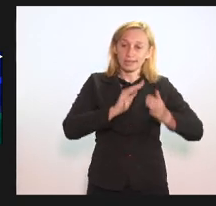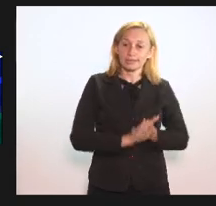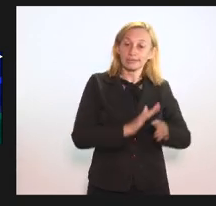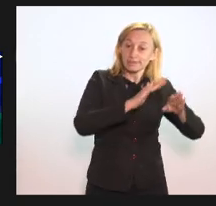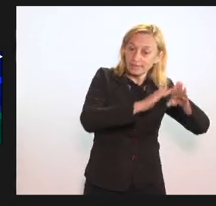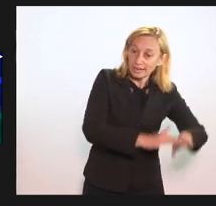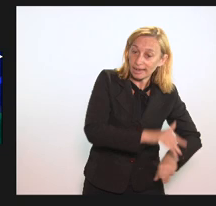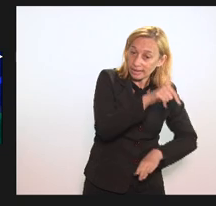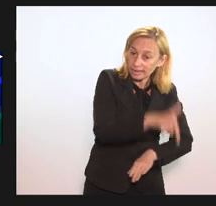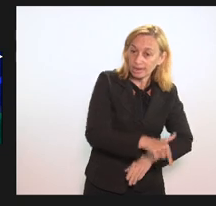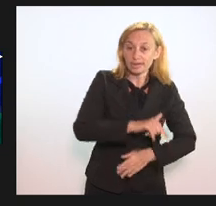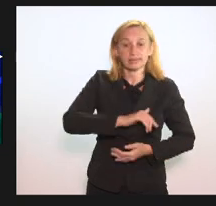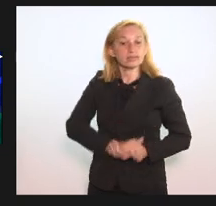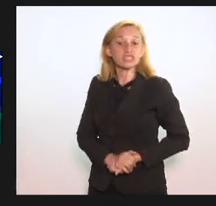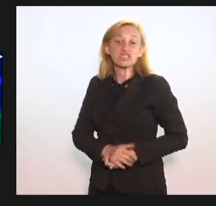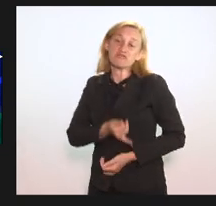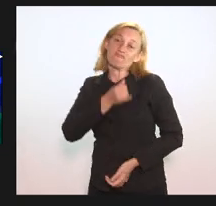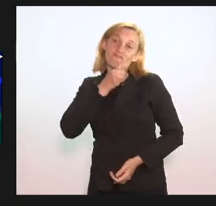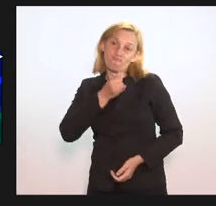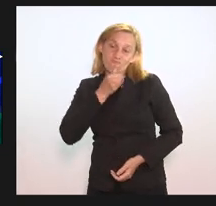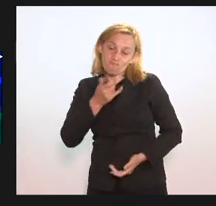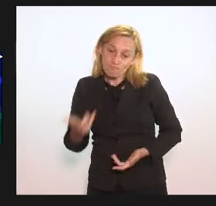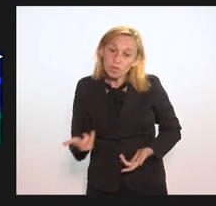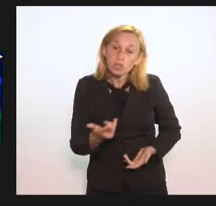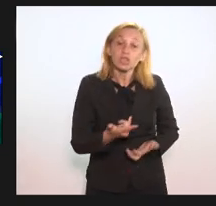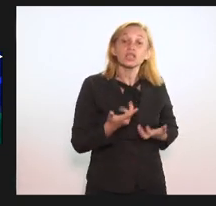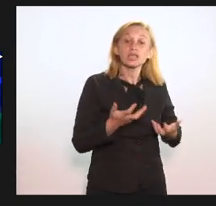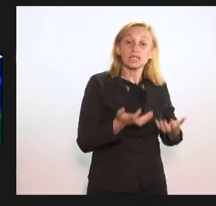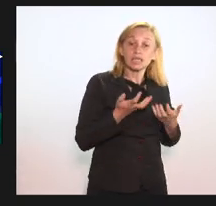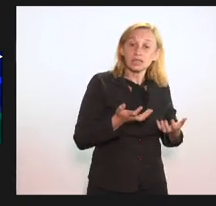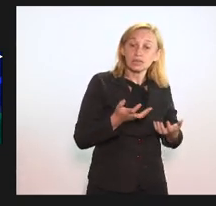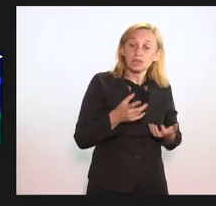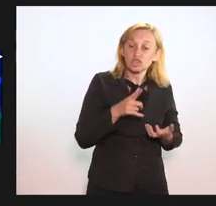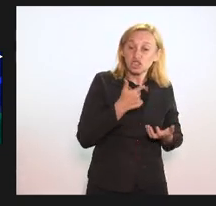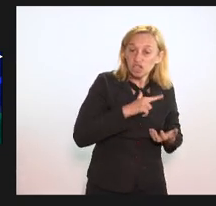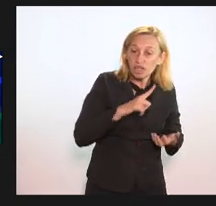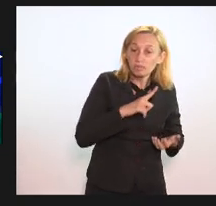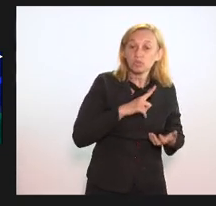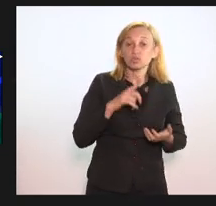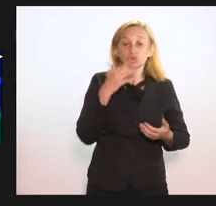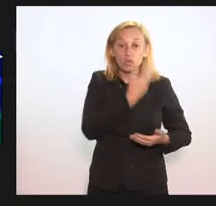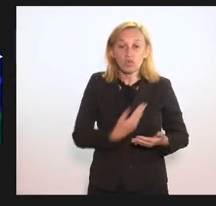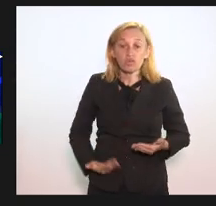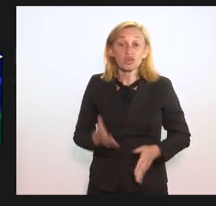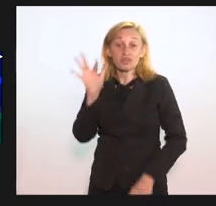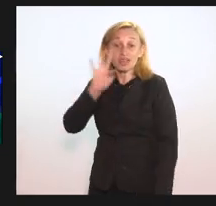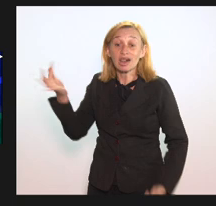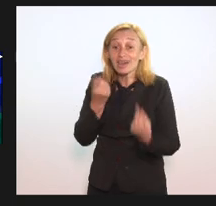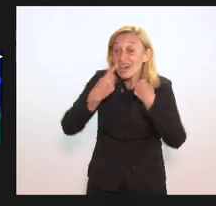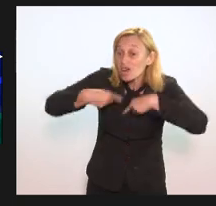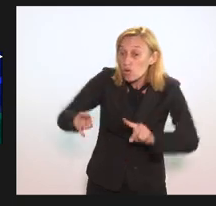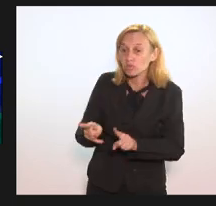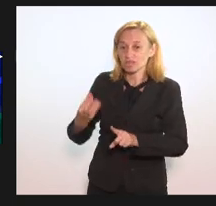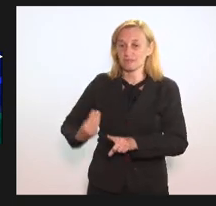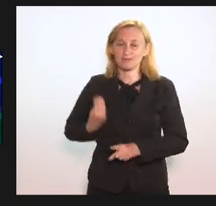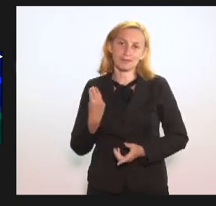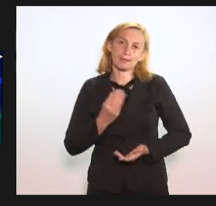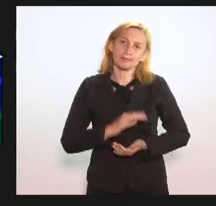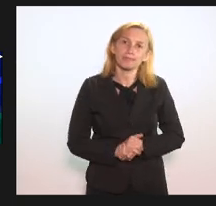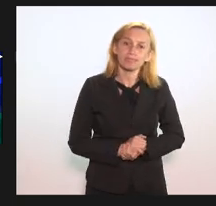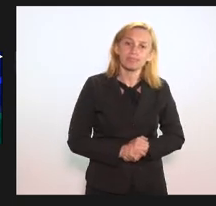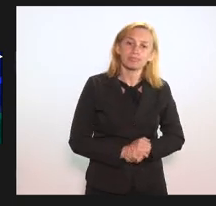porque infelizmente vendo o que nós temos é um governo e vem que contra a vida